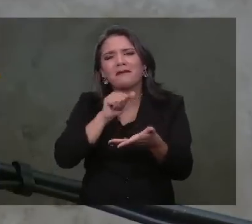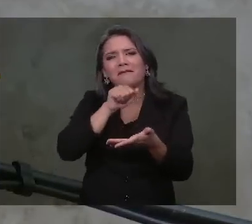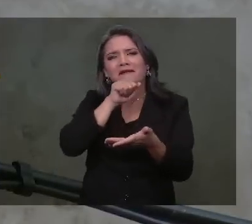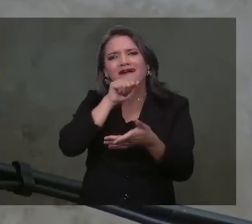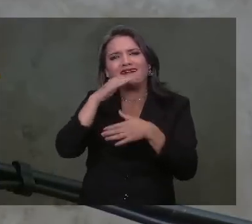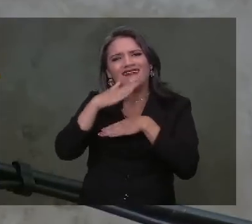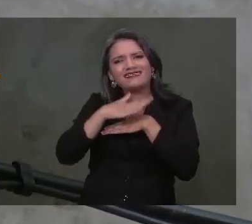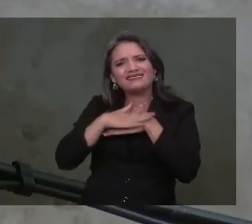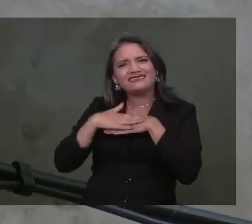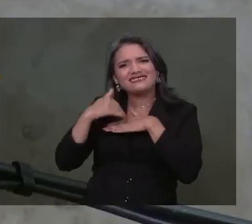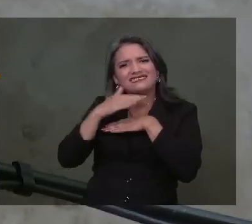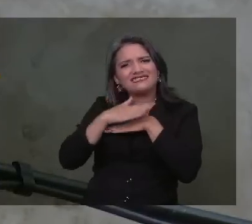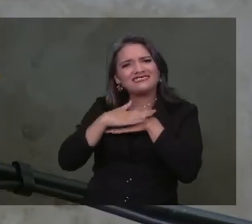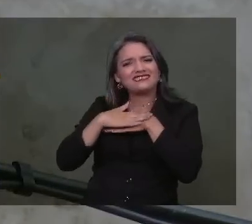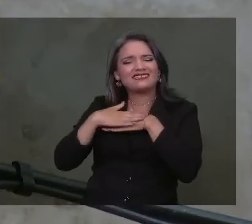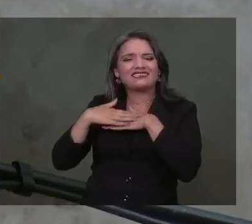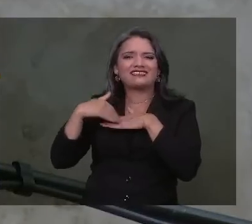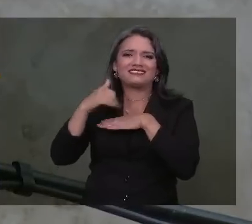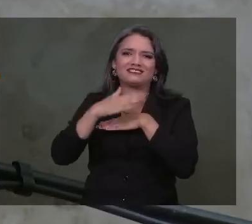és mãe